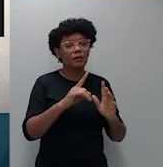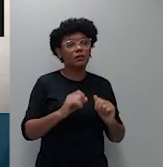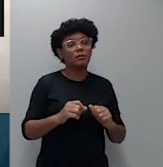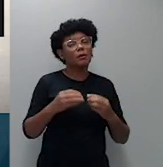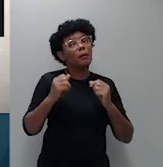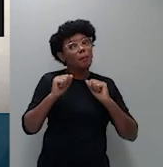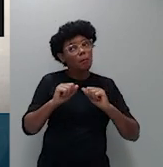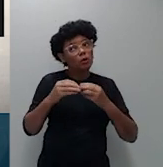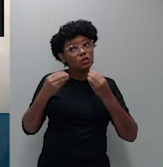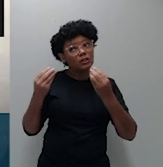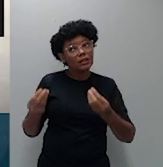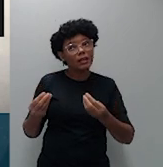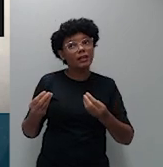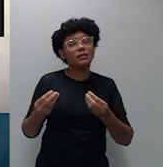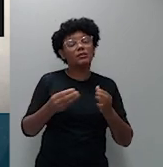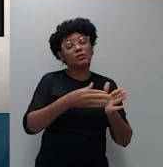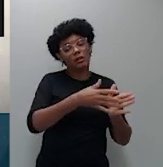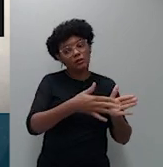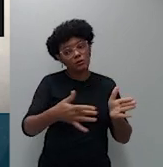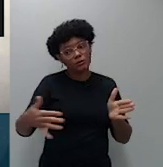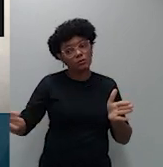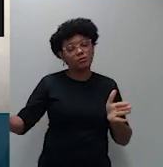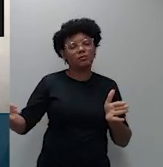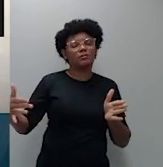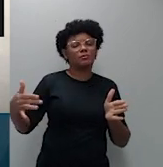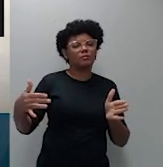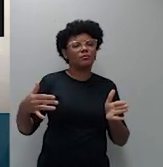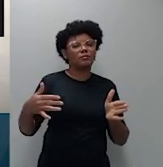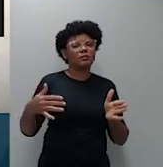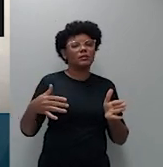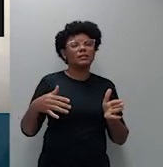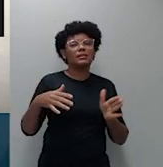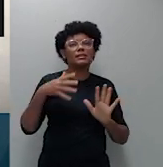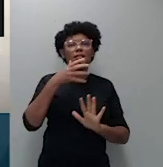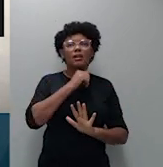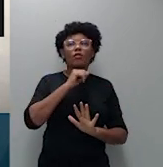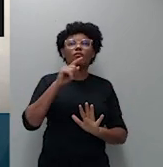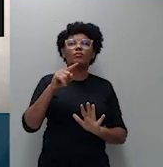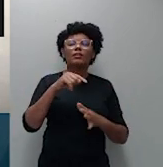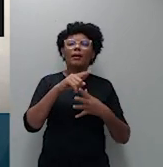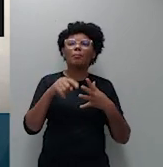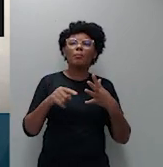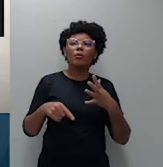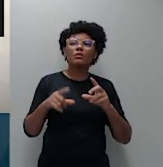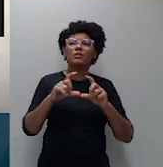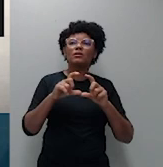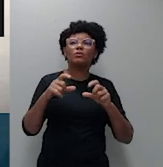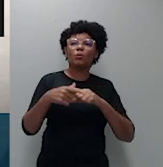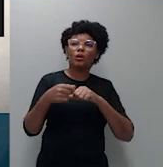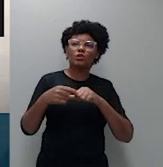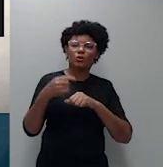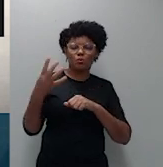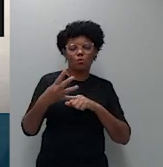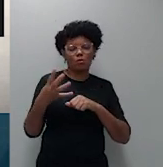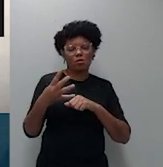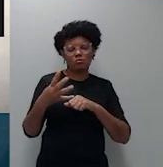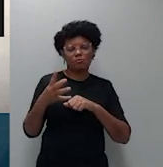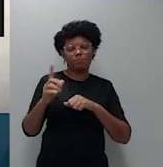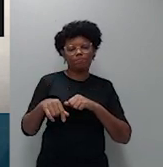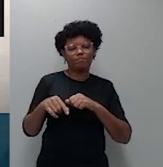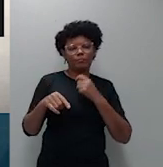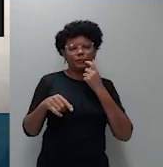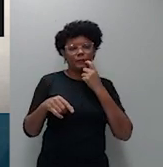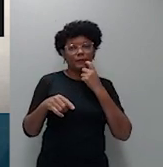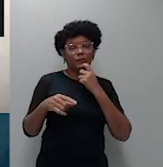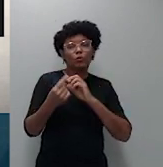no curso da demanda executiva salvo na hipótese do artigo 4º Porto isso é aquisição do imóvel para